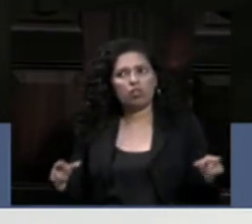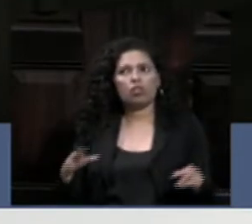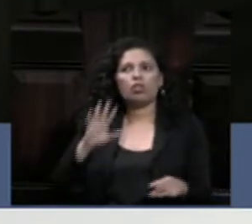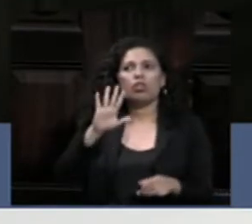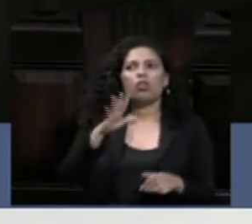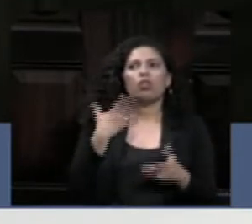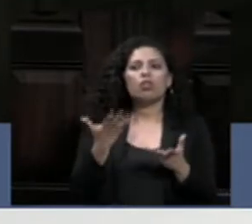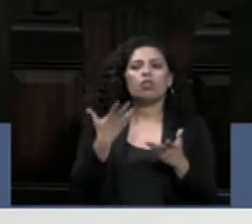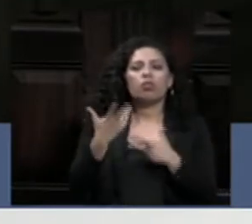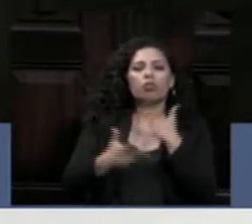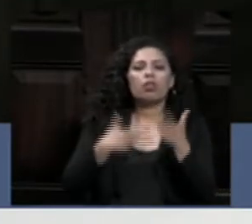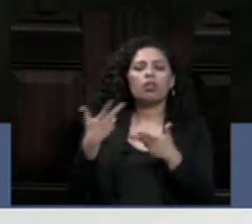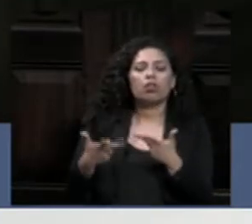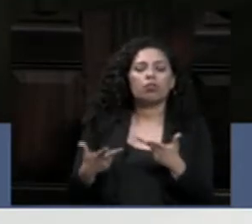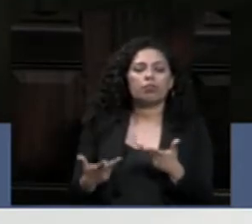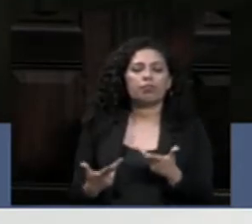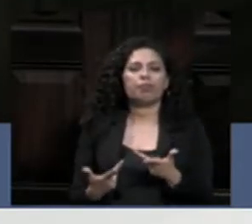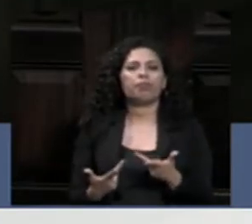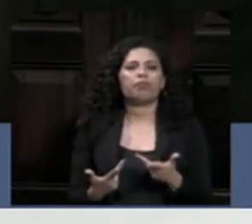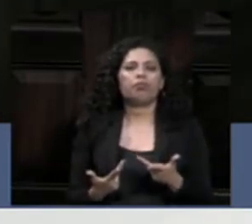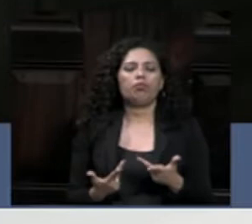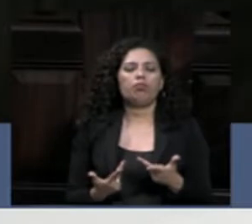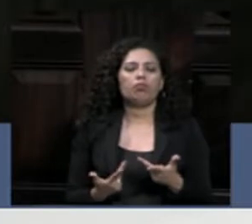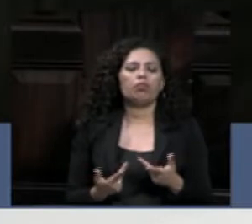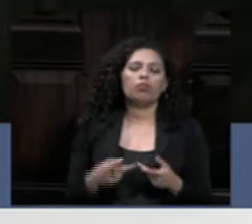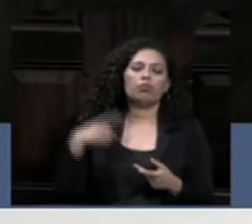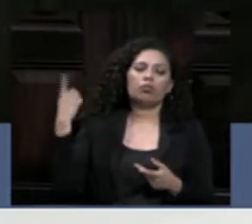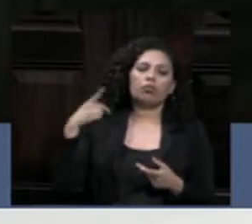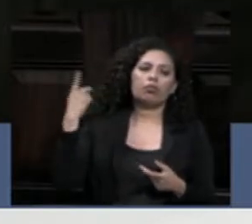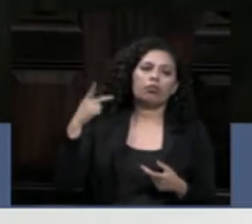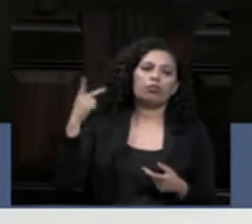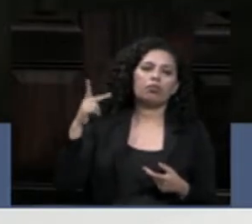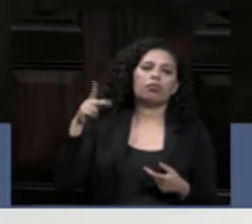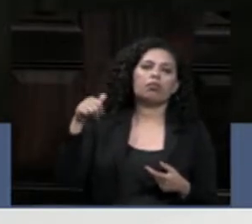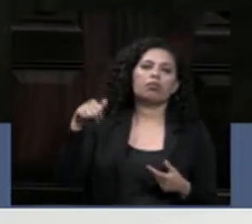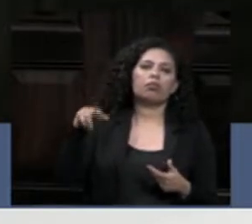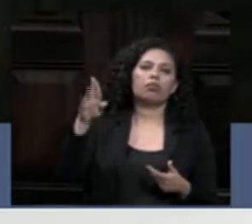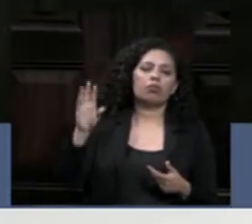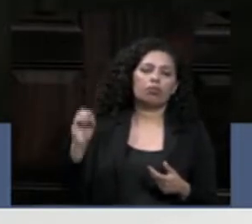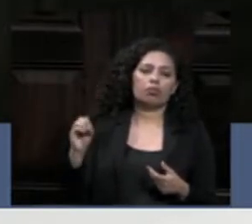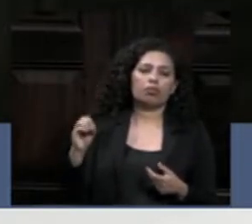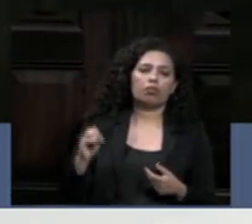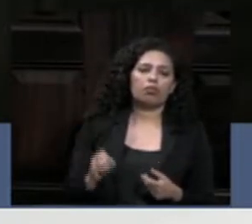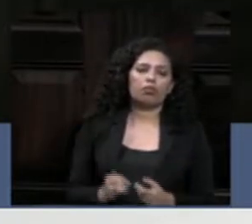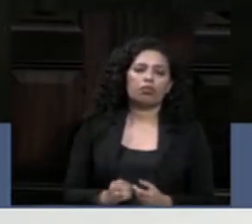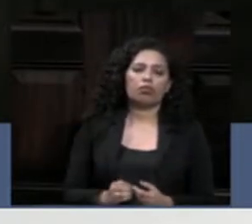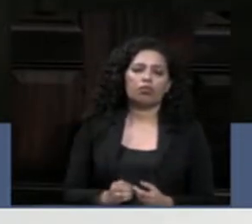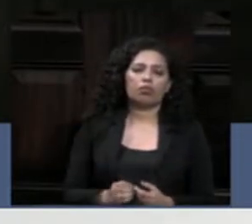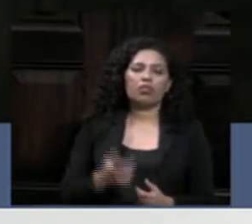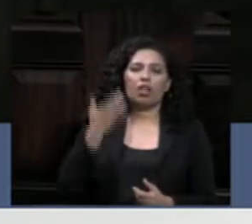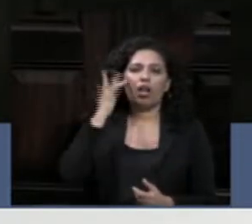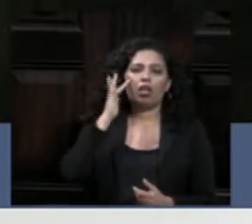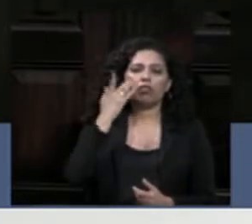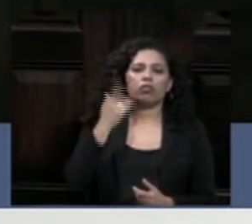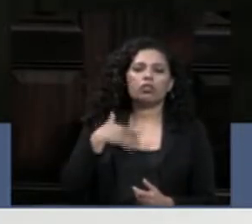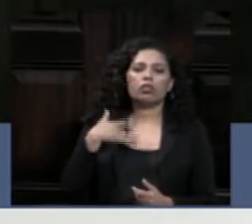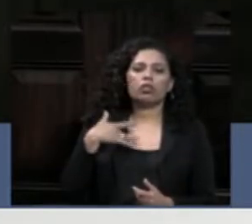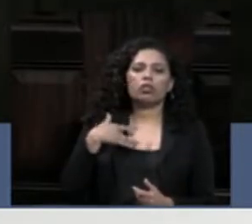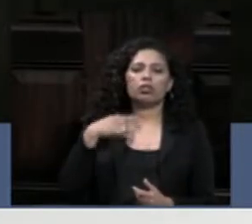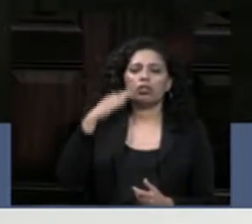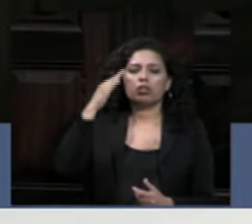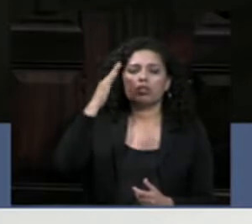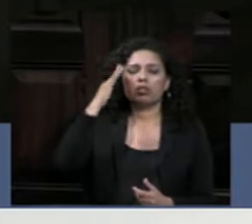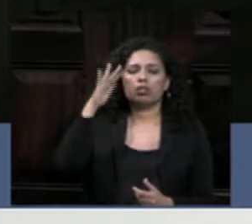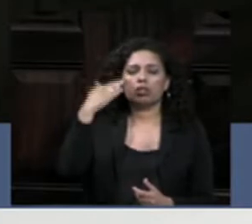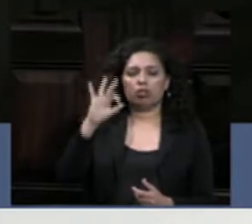fazer é que, assim, deputado Paulo Ramos, a não ser que eu não esteja compreendendo, vou dar exemplo de dois